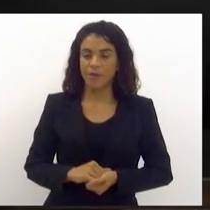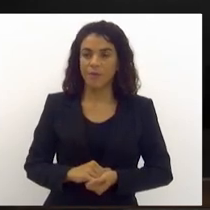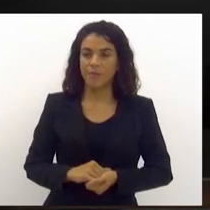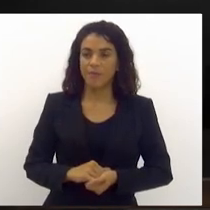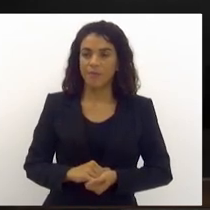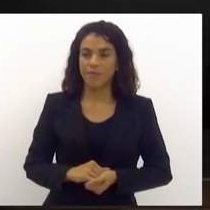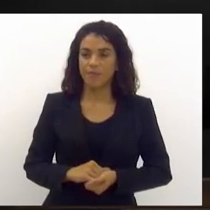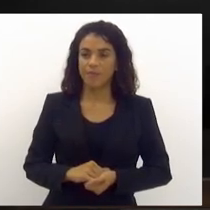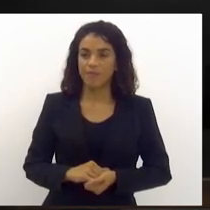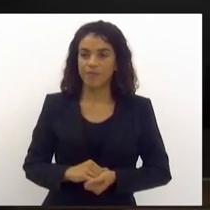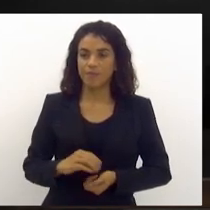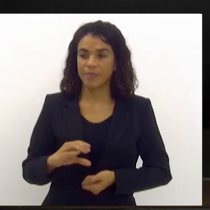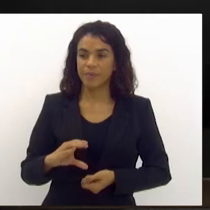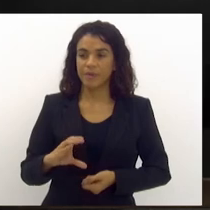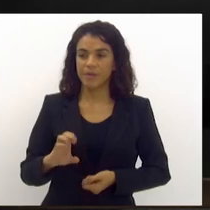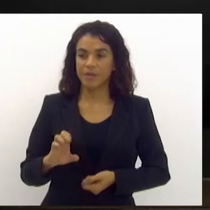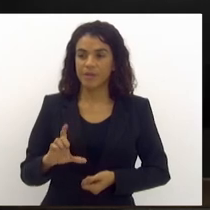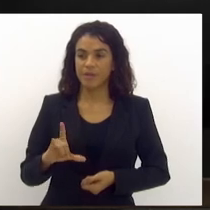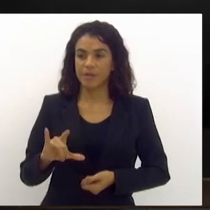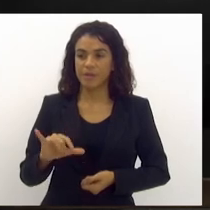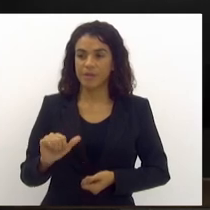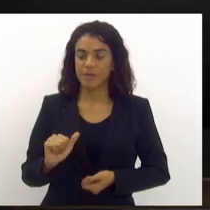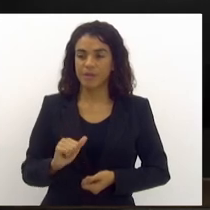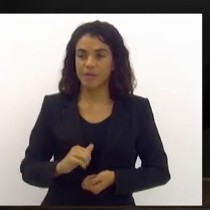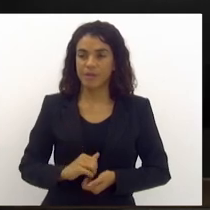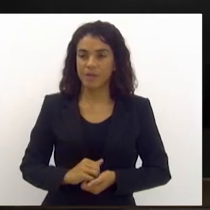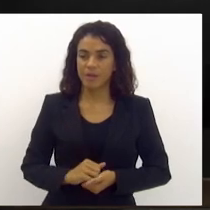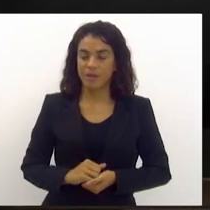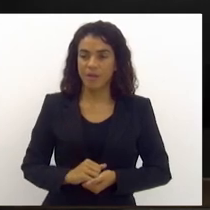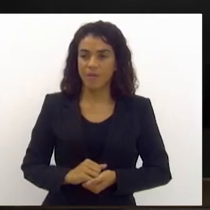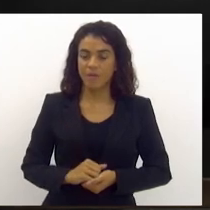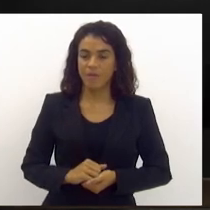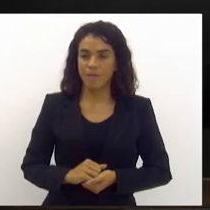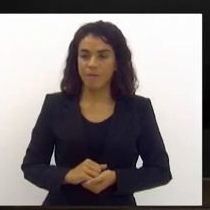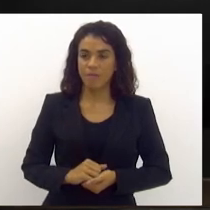Deputada Célia Jordão.